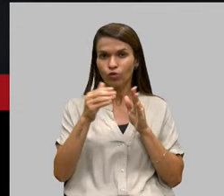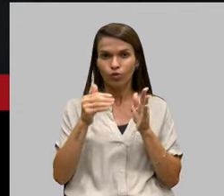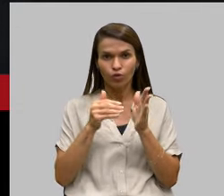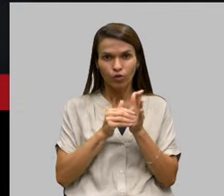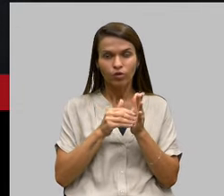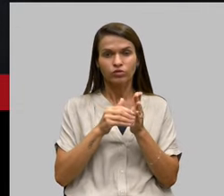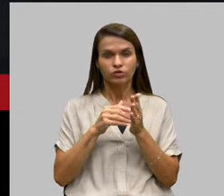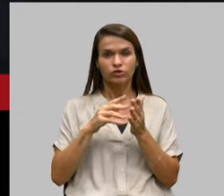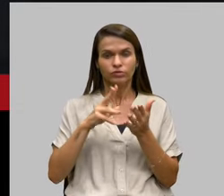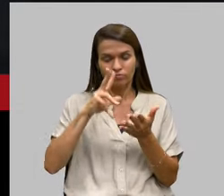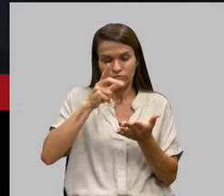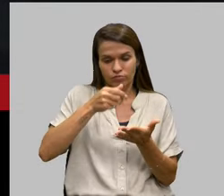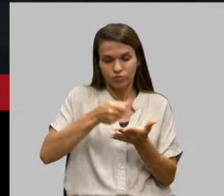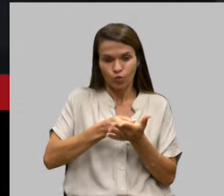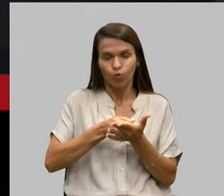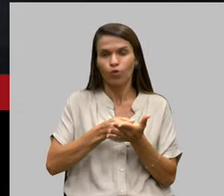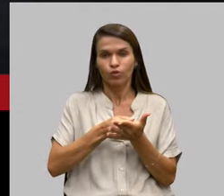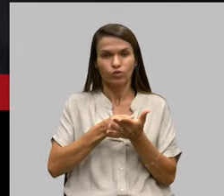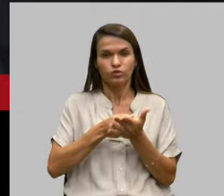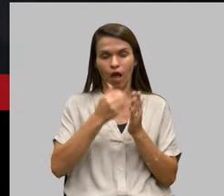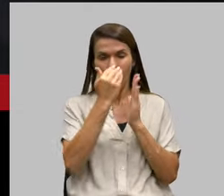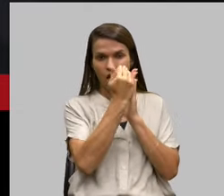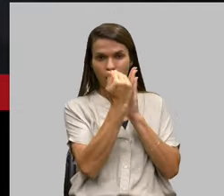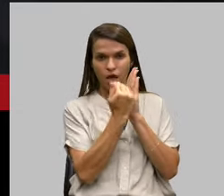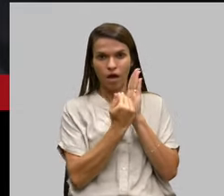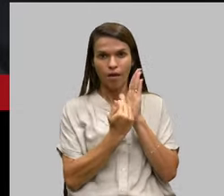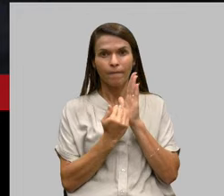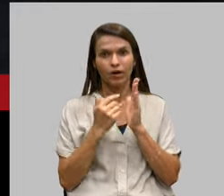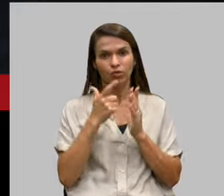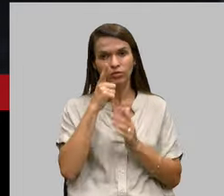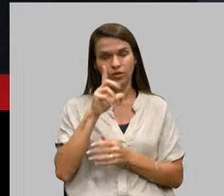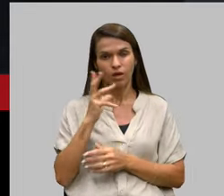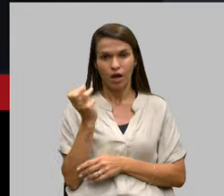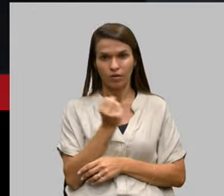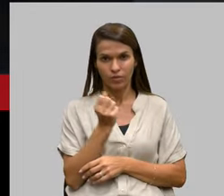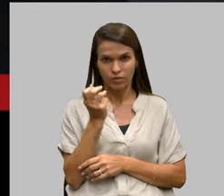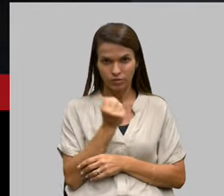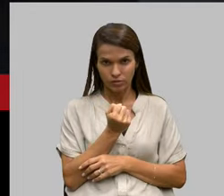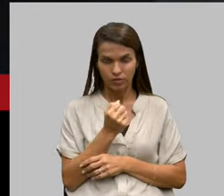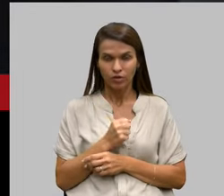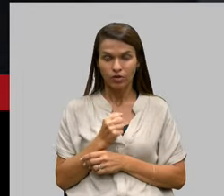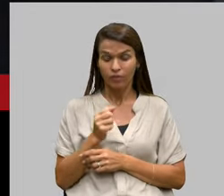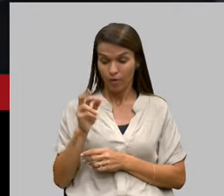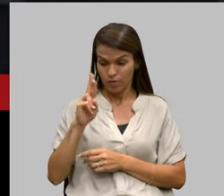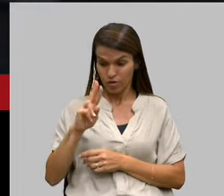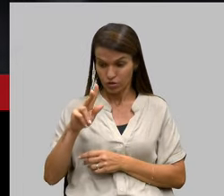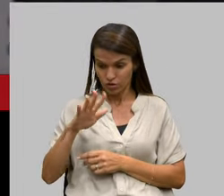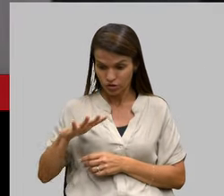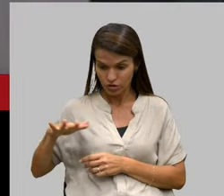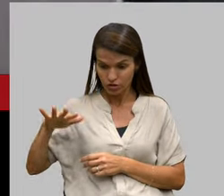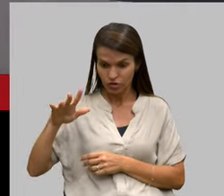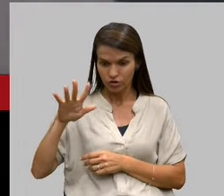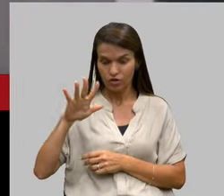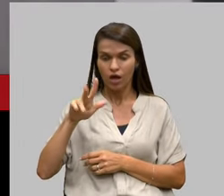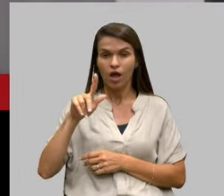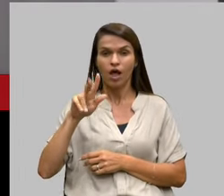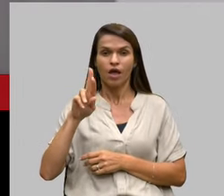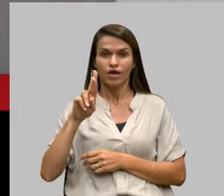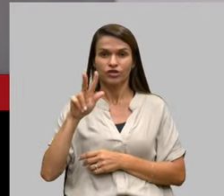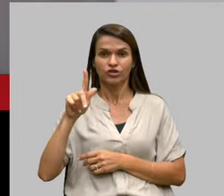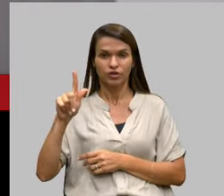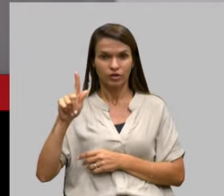para se aposentar então Eh vai para o regime vai para o regime geral somente aqueles que não